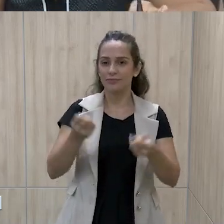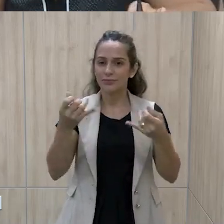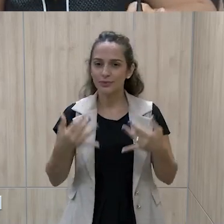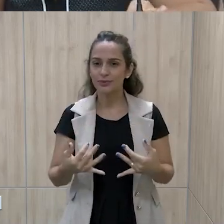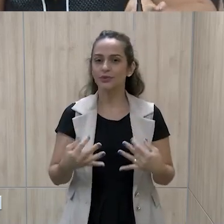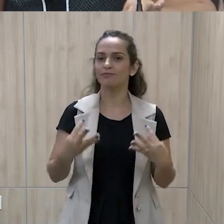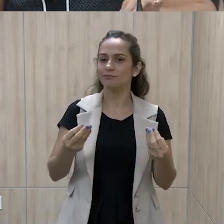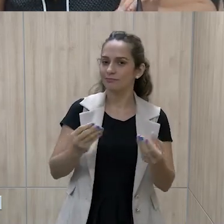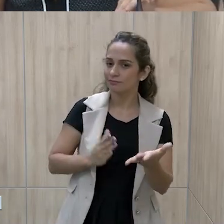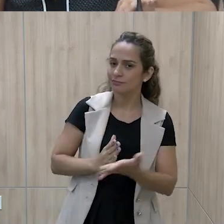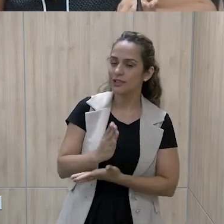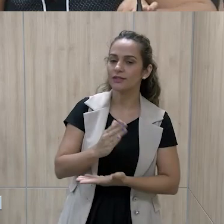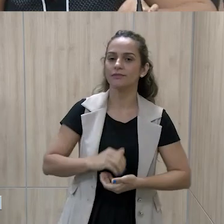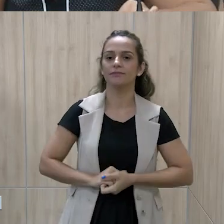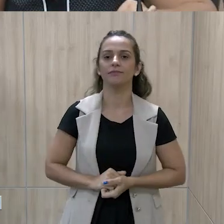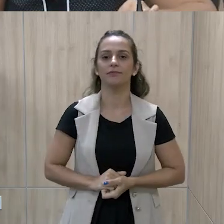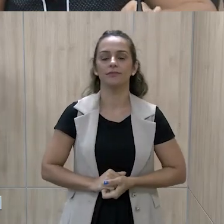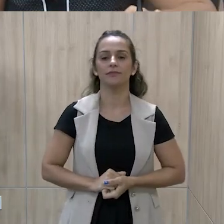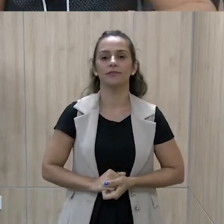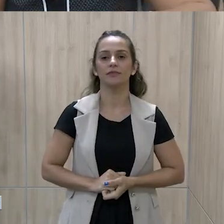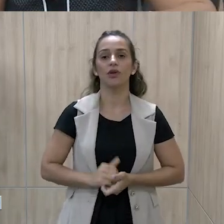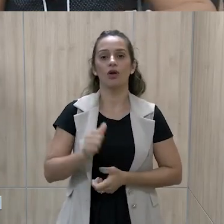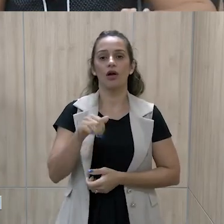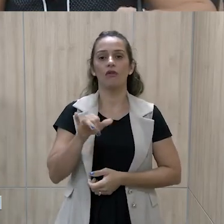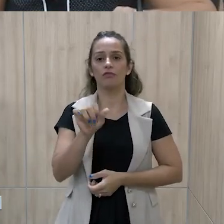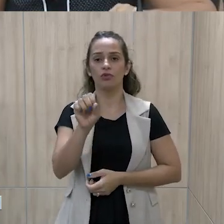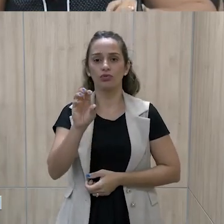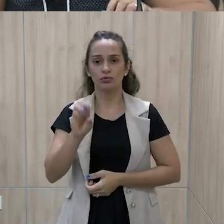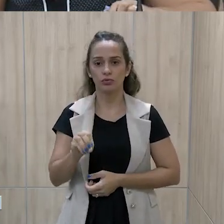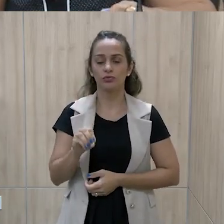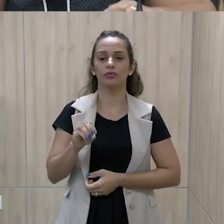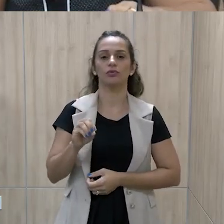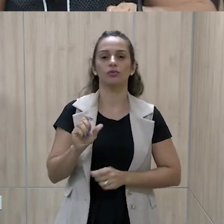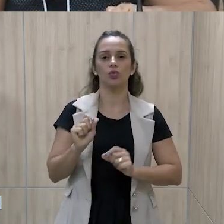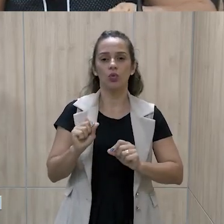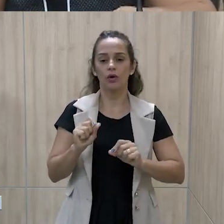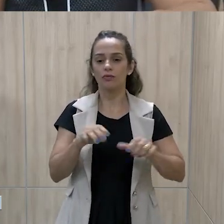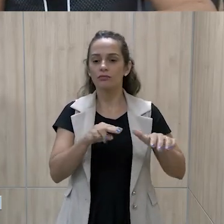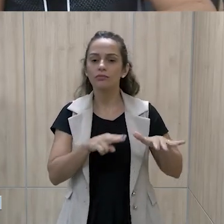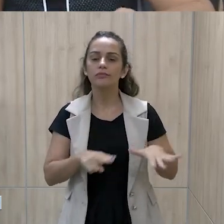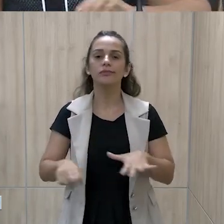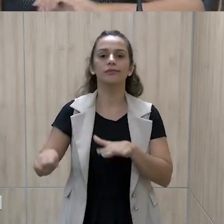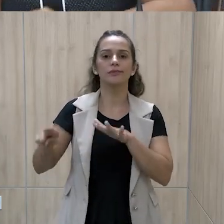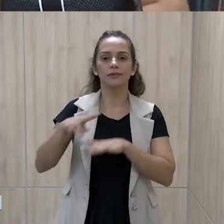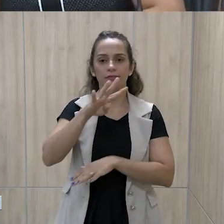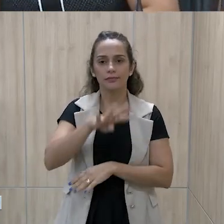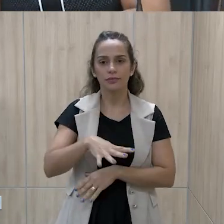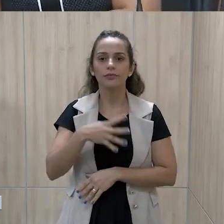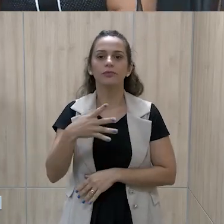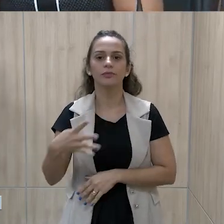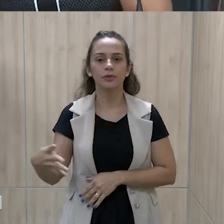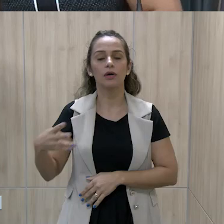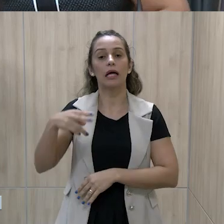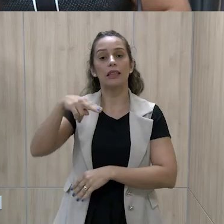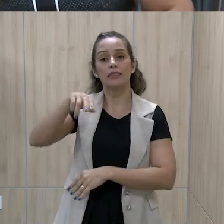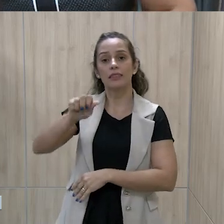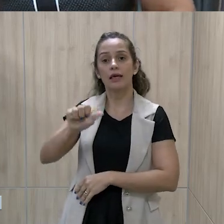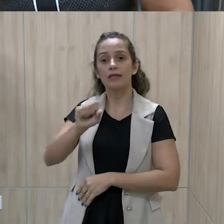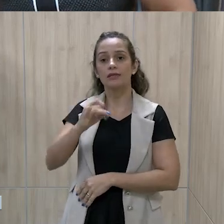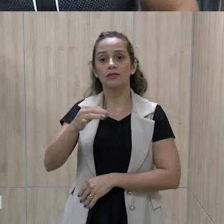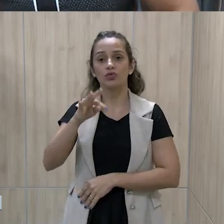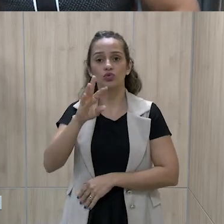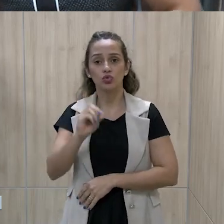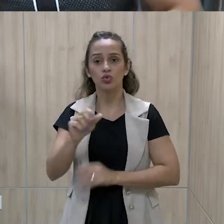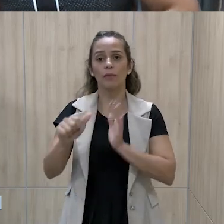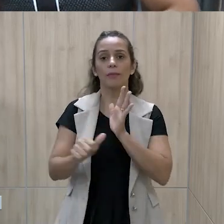a autoria Deputado Afonso Cândido institui no calendário Oficial do Estado de Rondônia a semana do nasce touro a ser